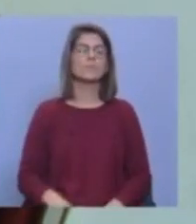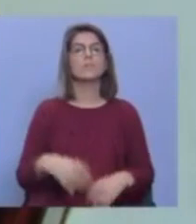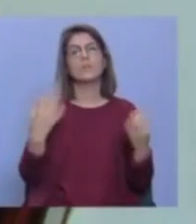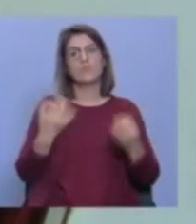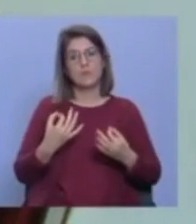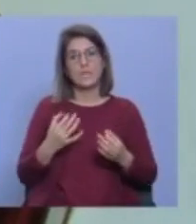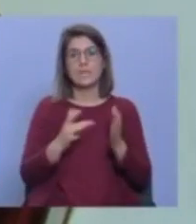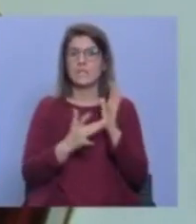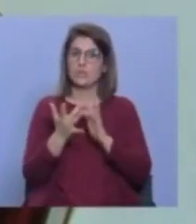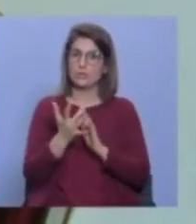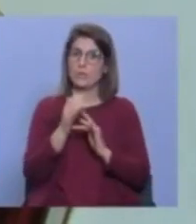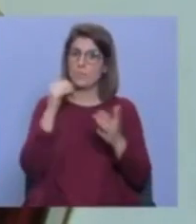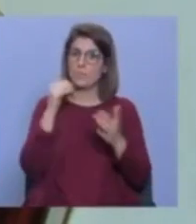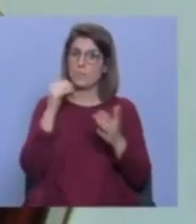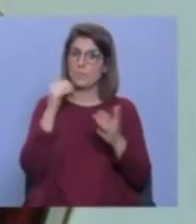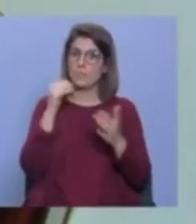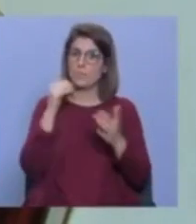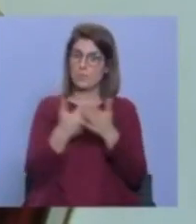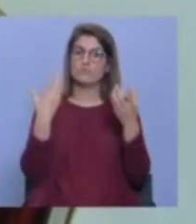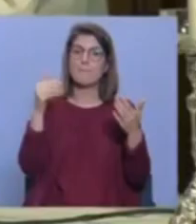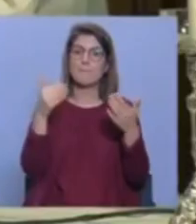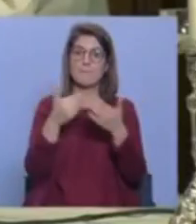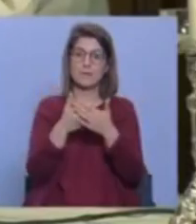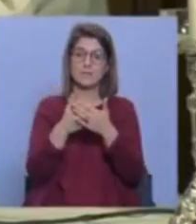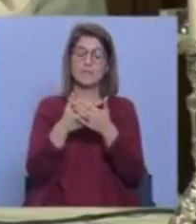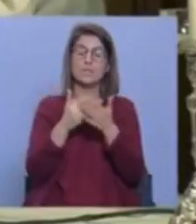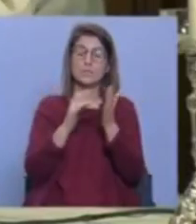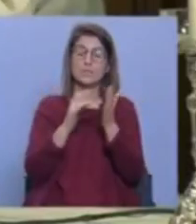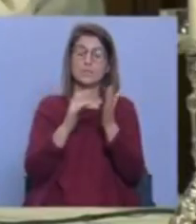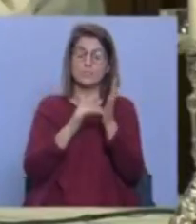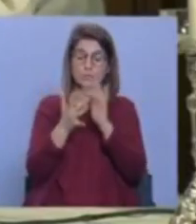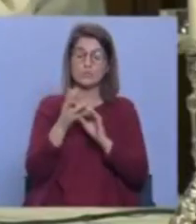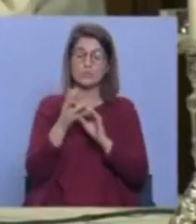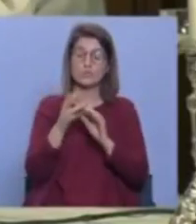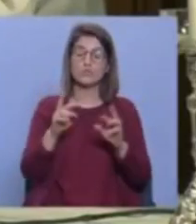Configurados com Cristo na morte, com Cristo, tomem agora parte na ressurreição.